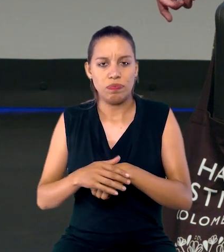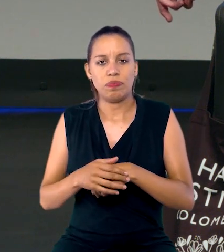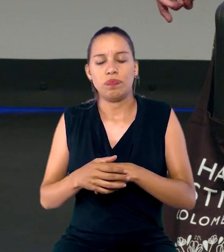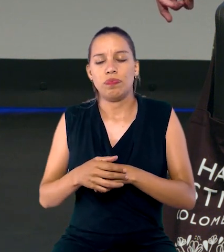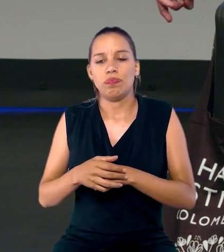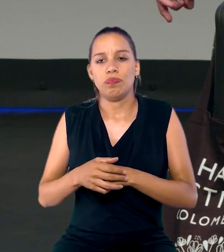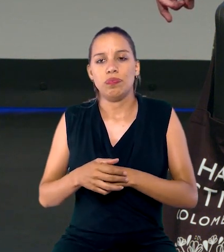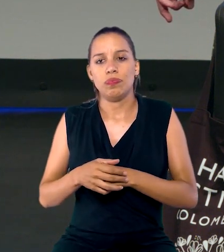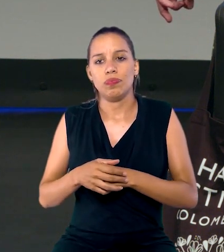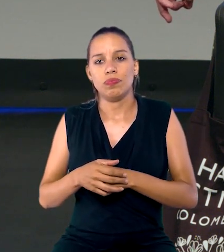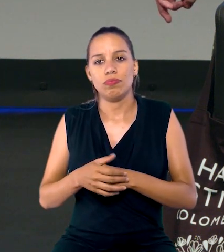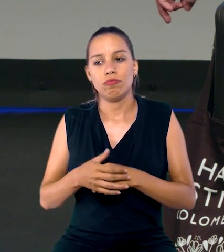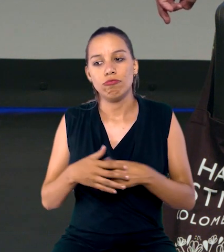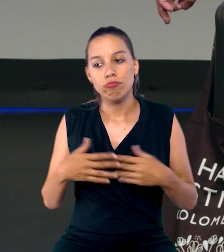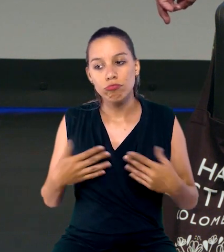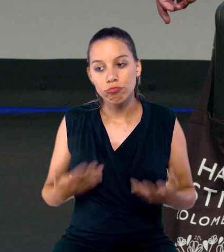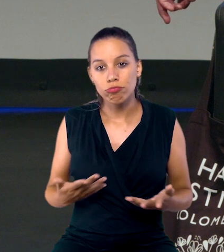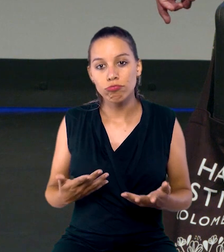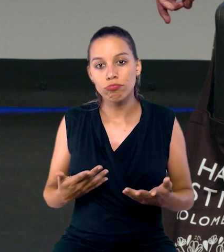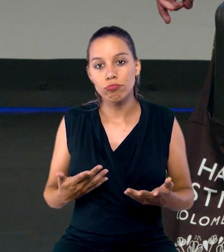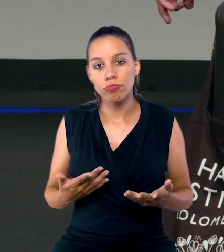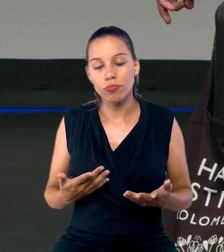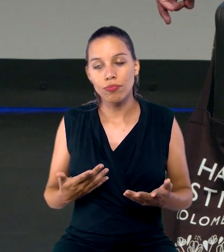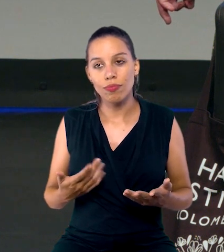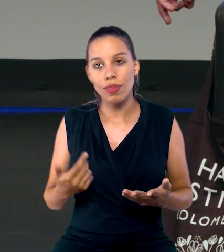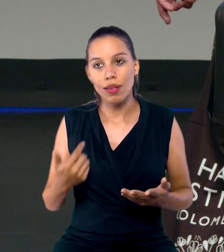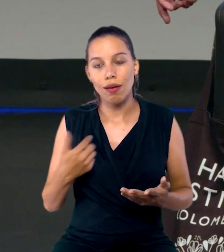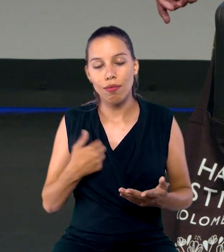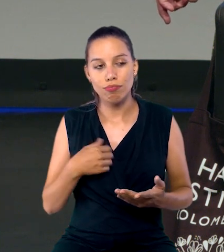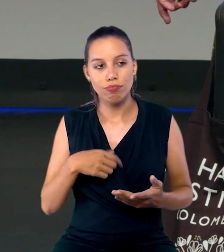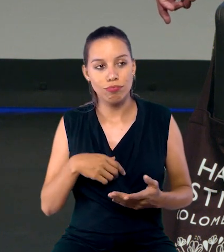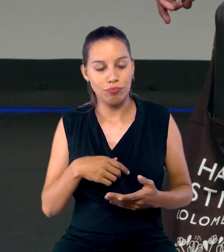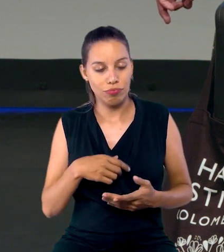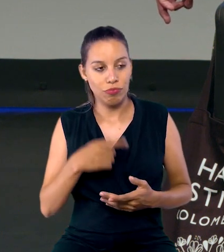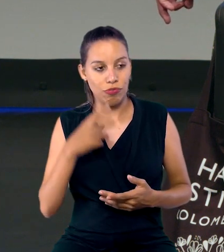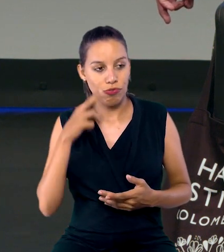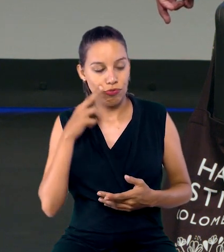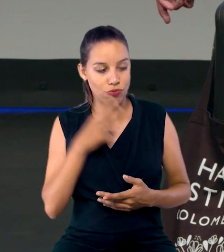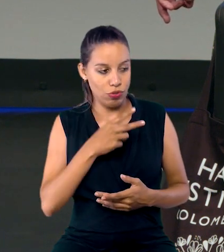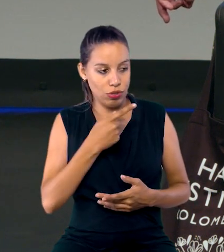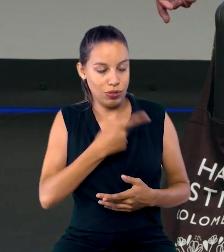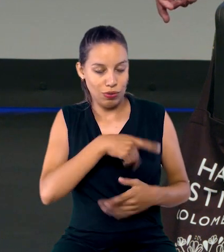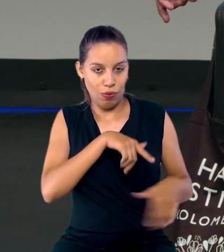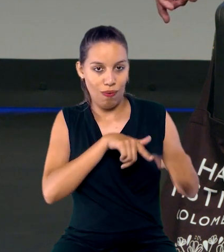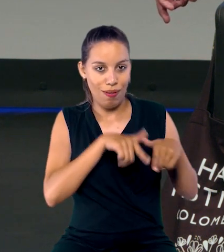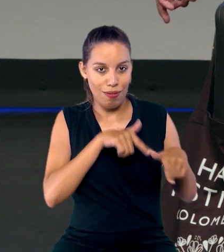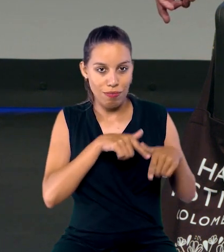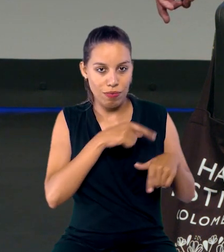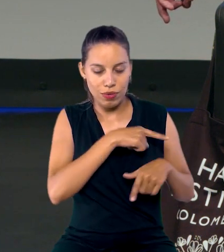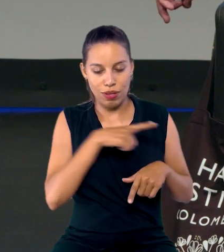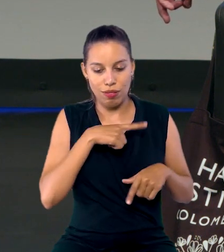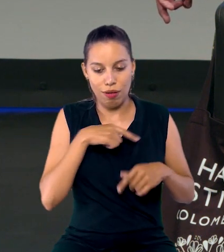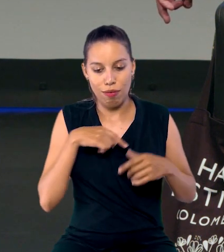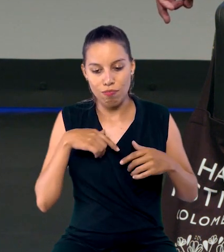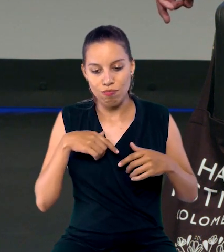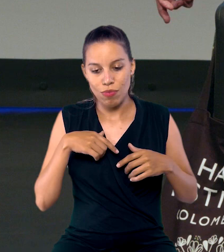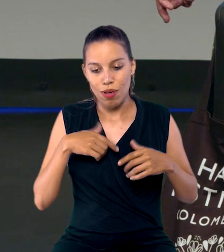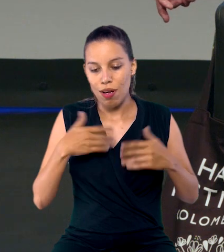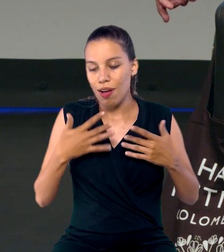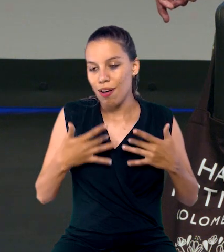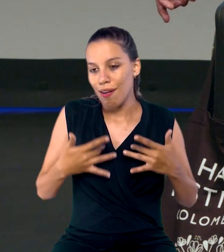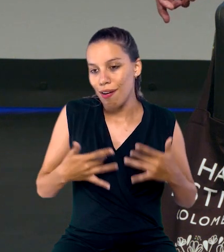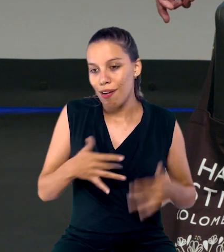transparência. Então, algo que me encanta muito no seu trabalho é essa humildade também com